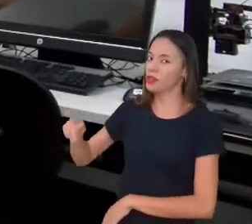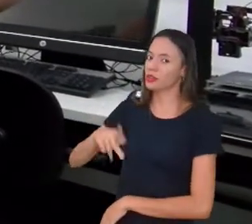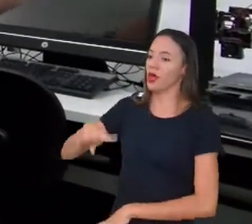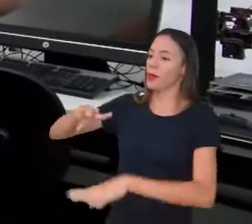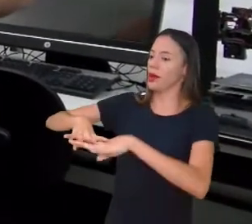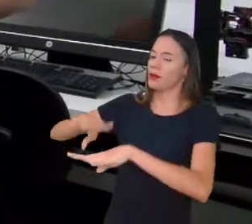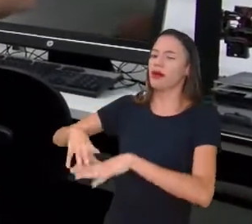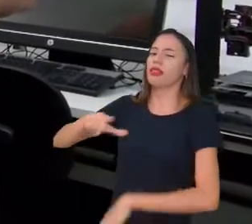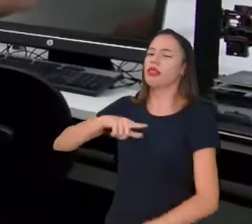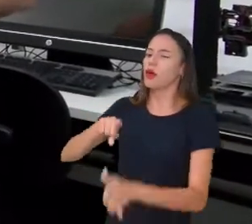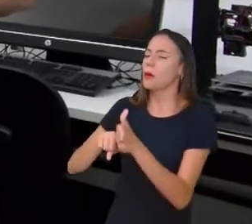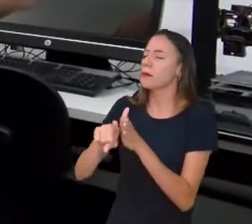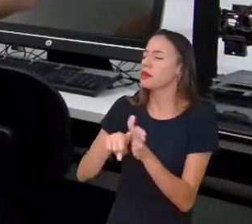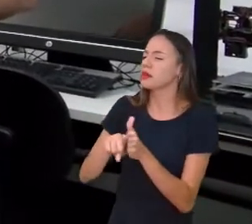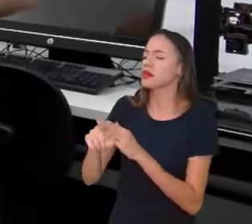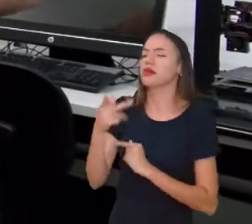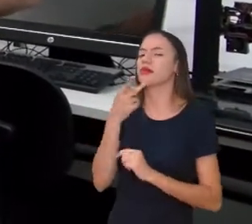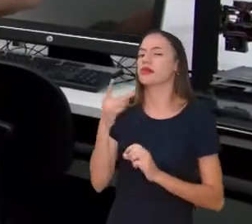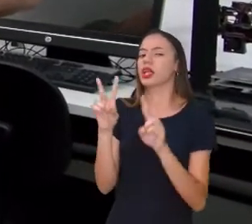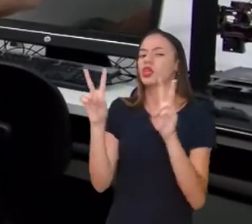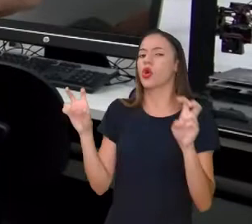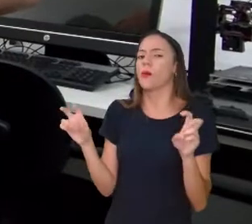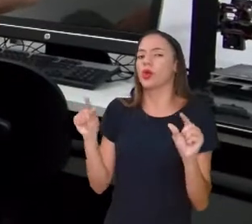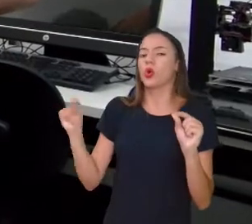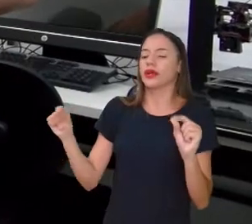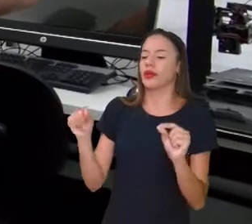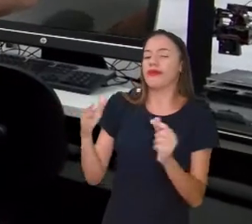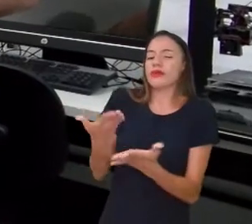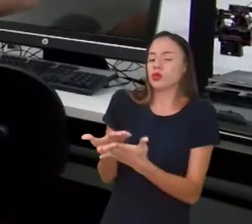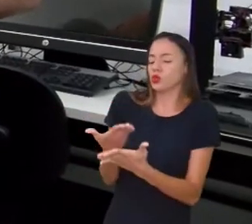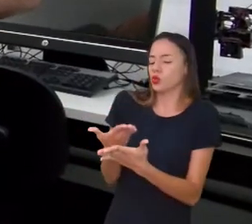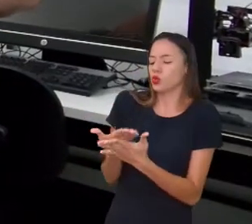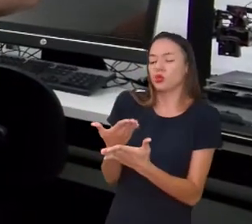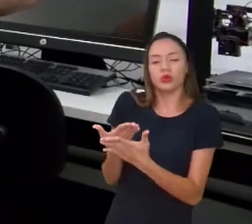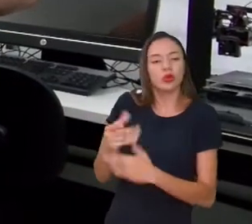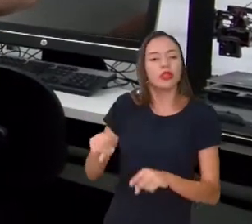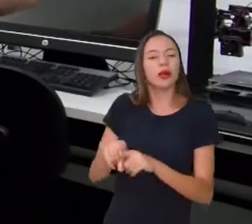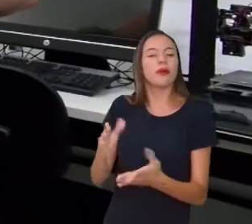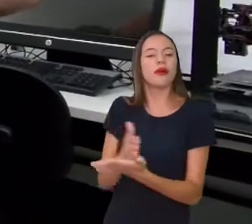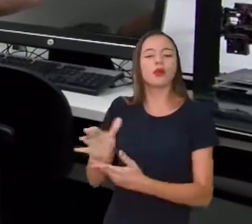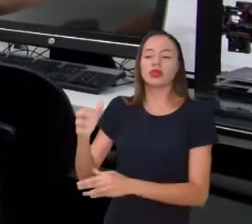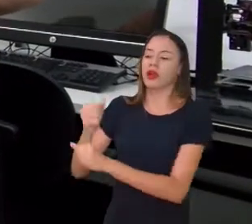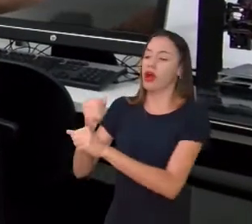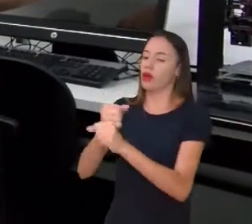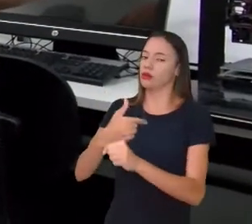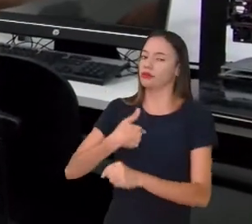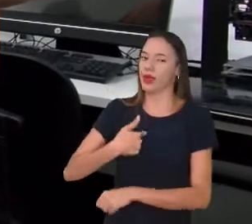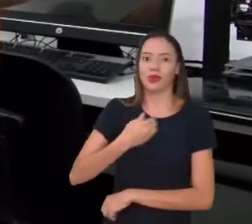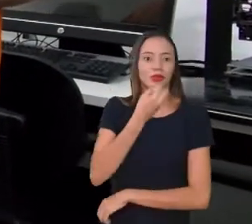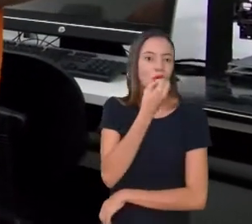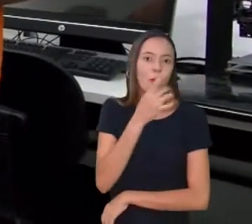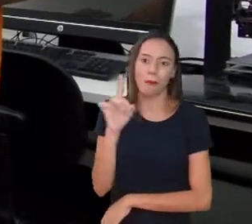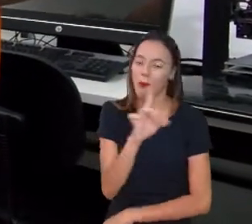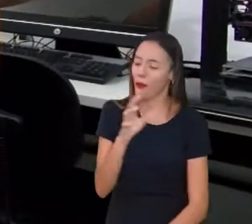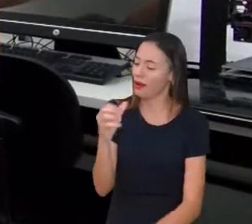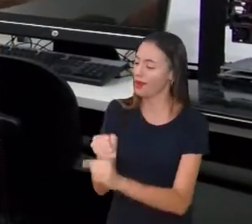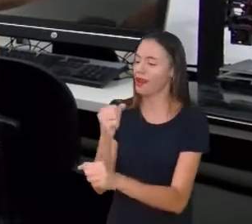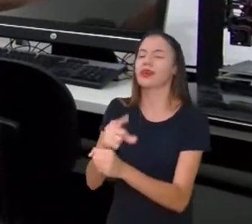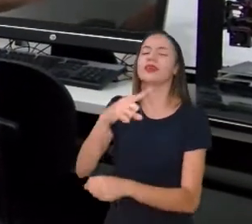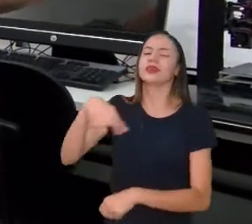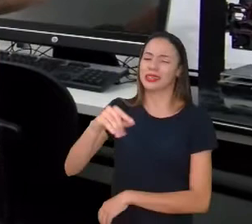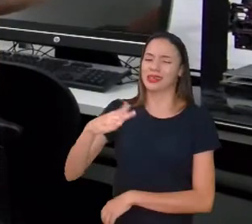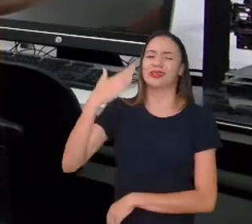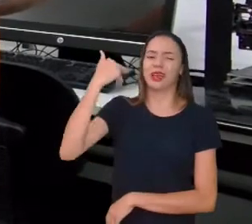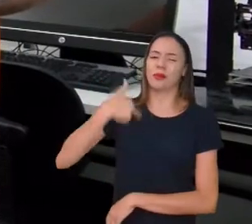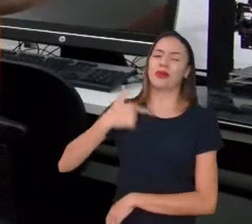uma pesquisa aí que fala, que fez um estudo, fez cálculos. Minha gente, eu não sou muito boa em cálculos, vocês sabem, né? Sou professor de